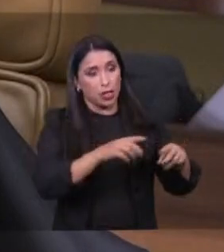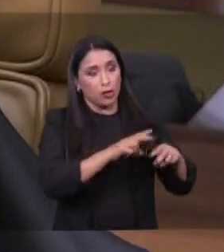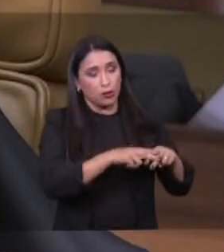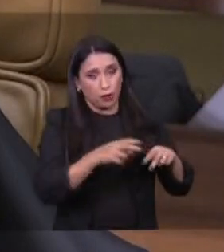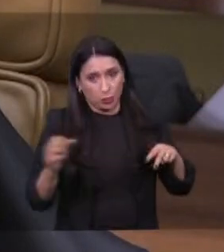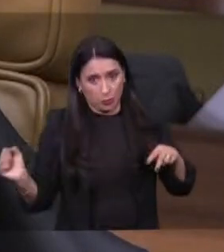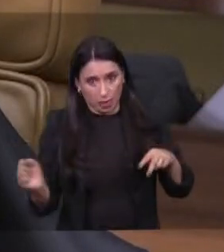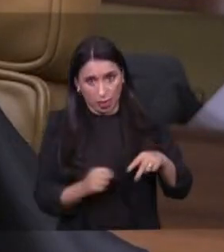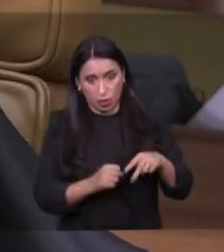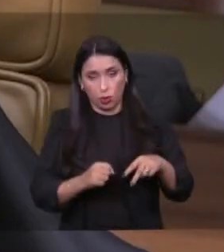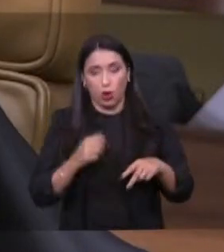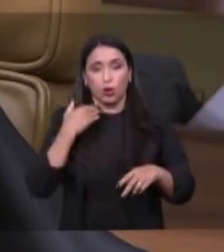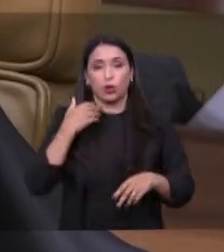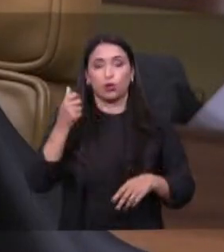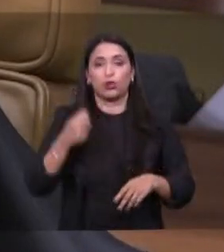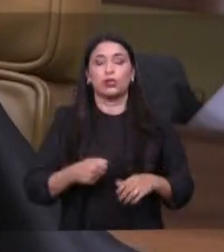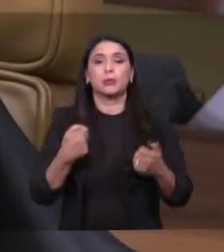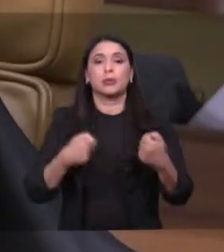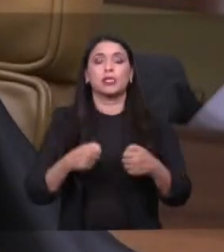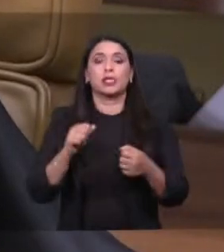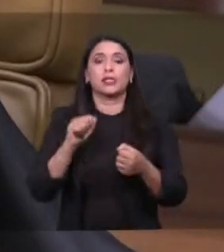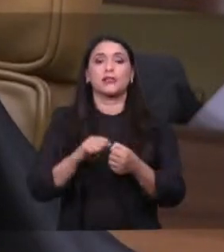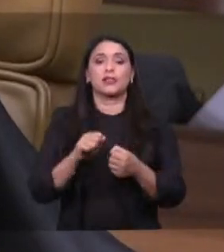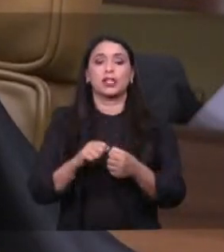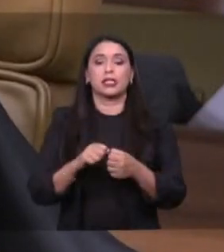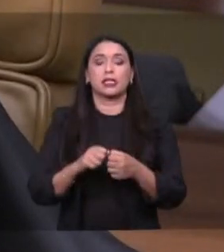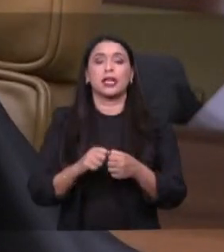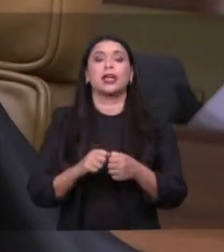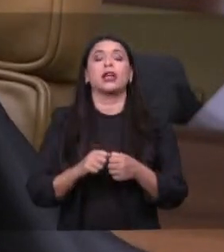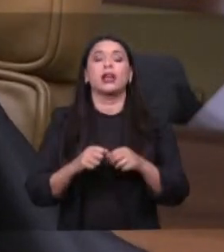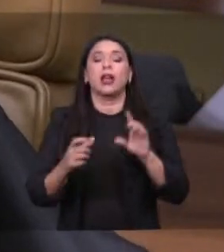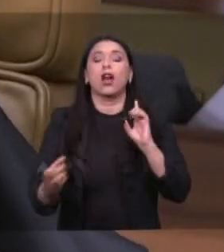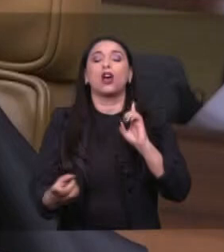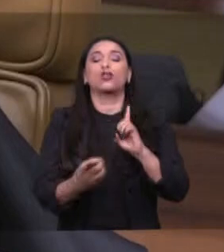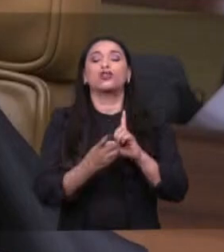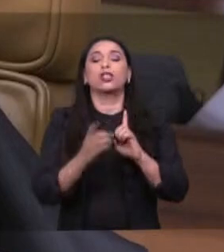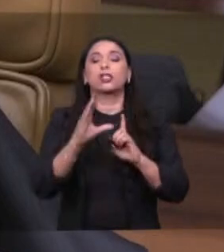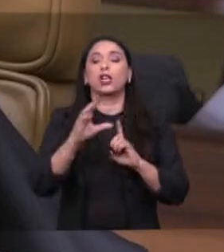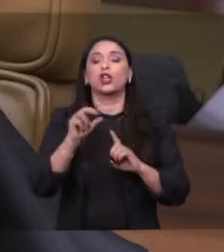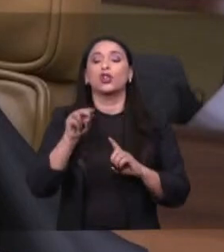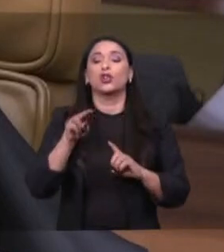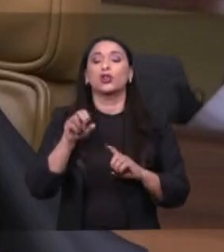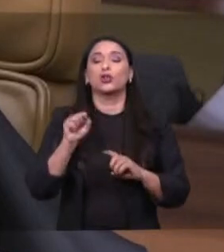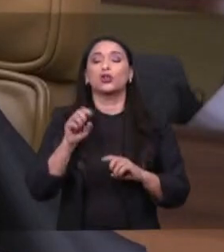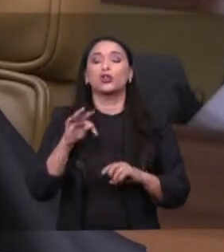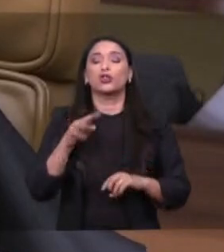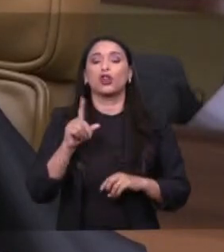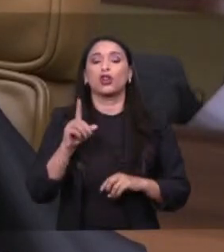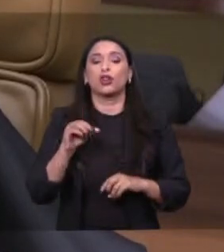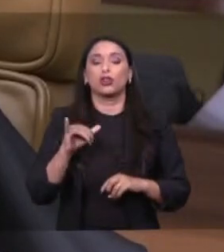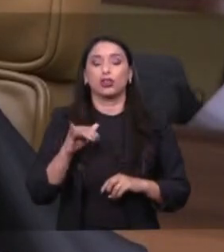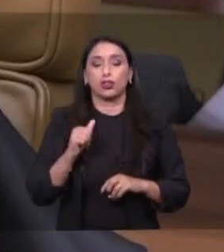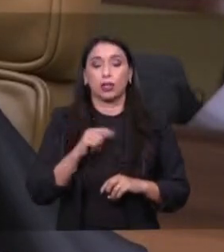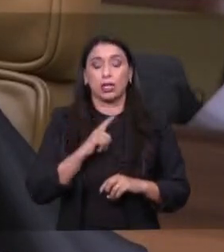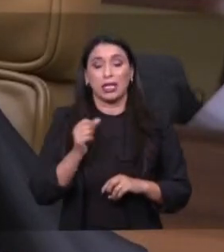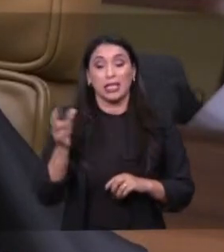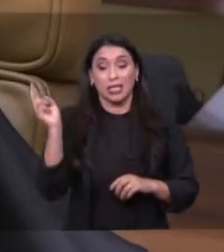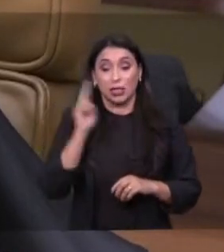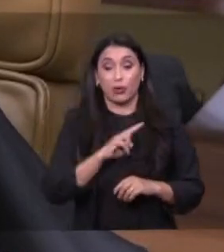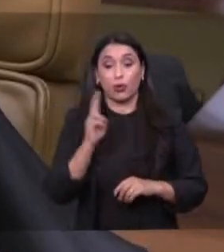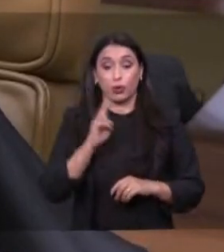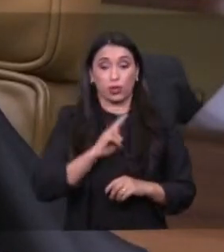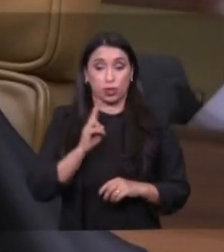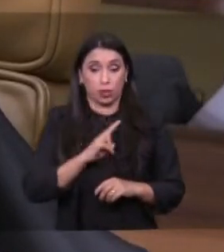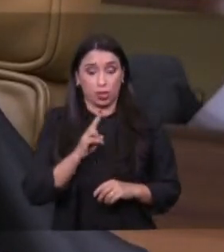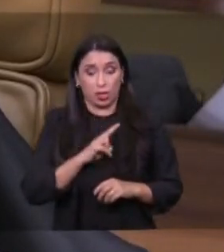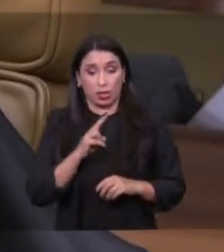deverá promover audiência de custódia. Isso está na lei originária. Sua Excelência coloca que, em caso de urgência, e